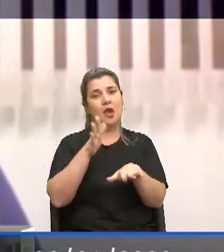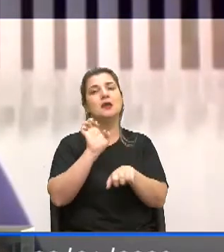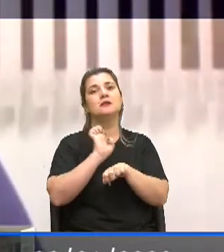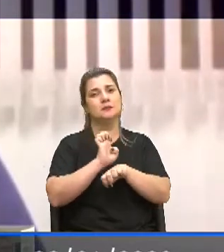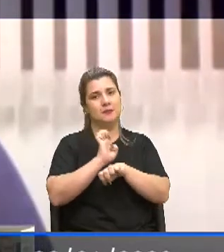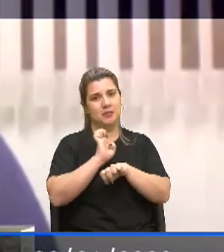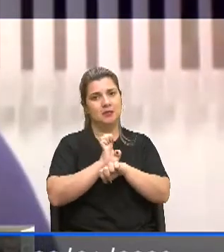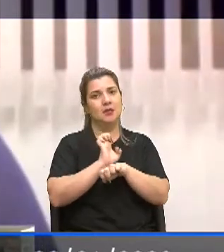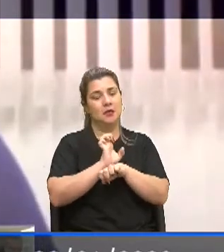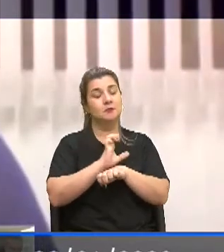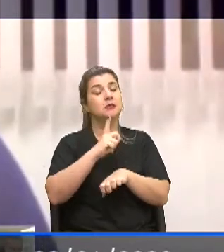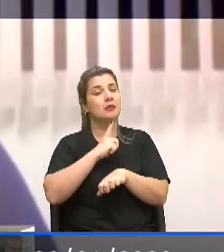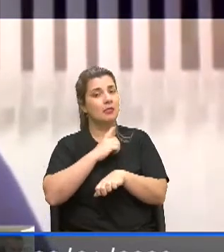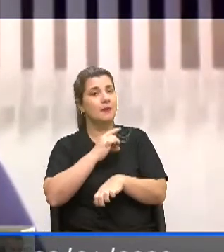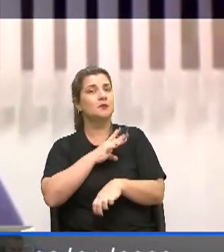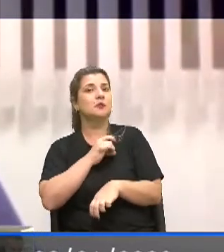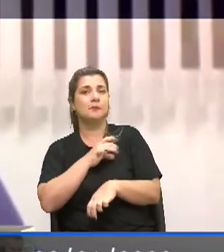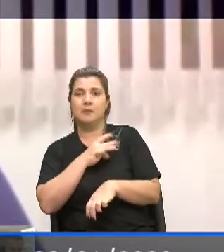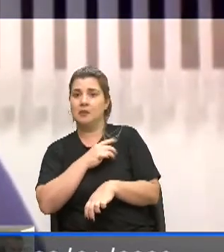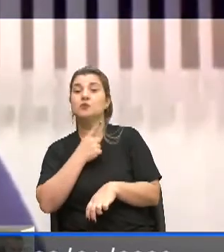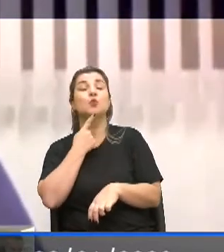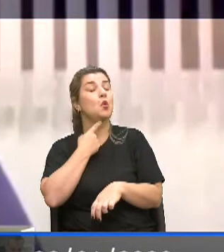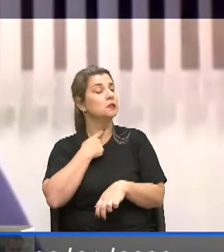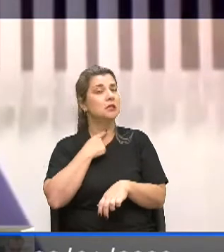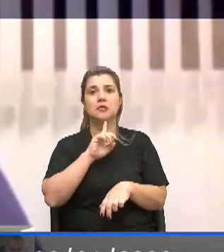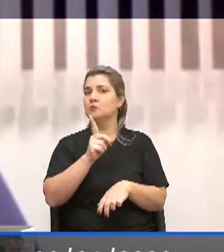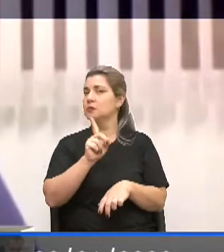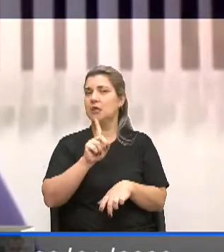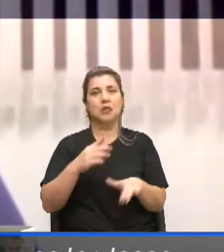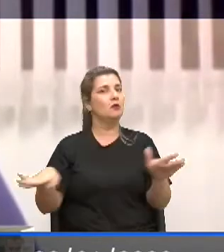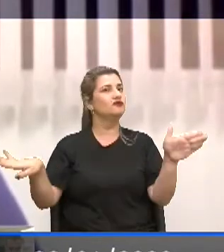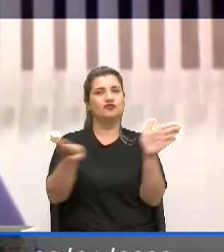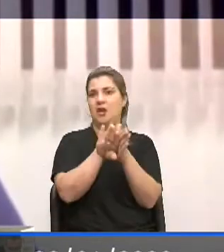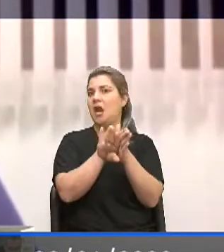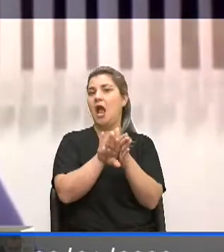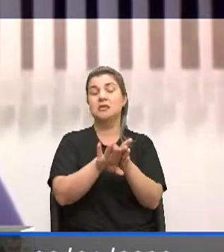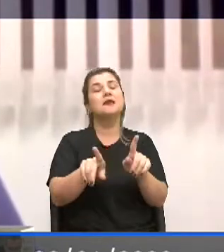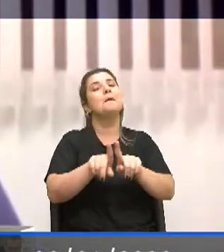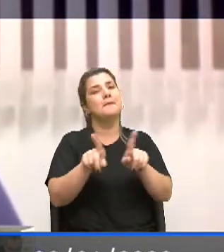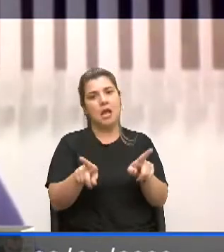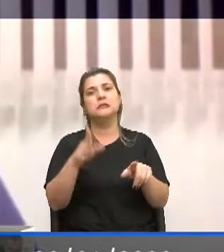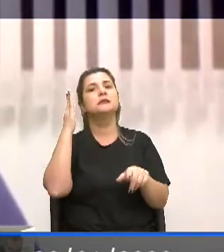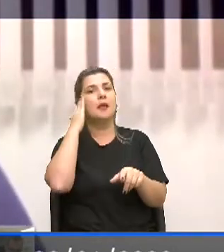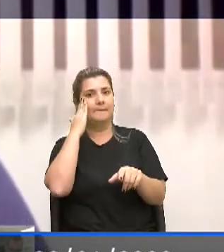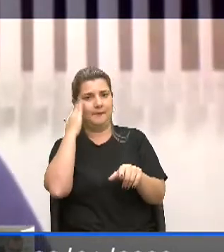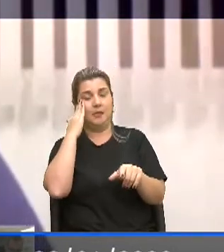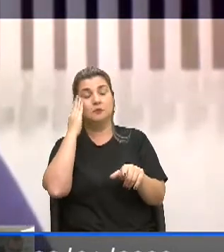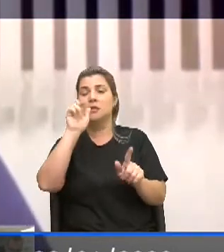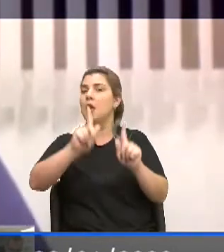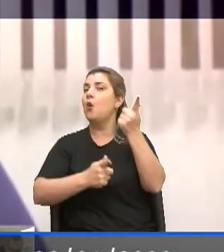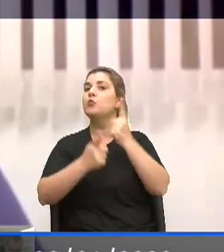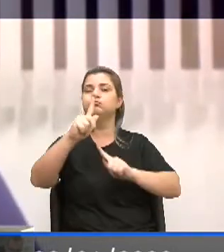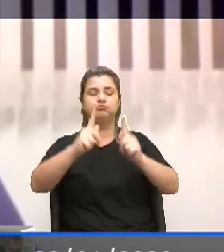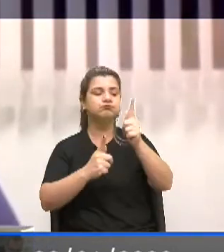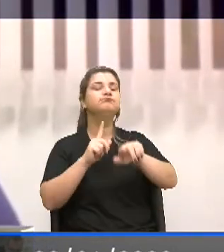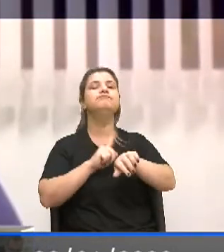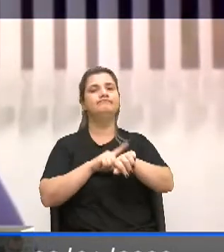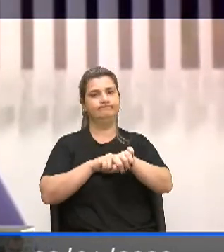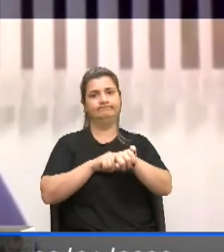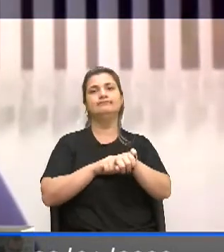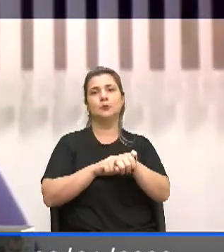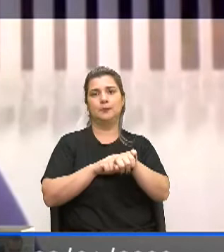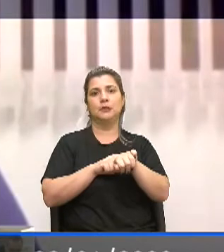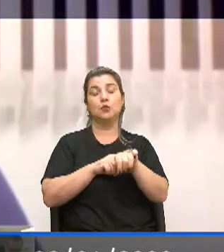né? Todos gostaríamos que isto não chegasse, mas é declarado abertamente que em algum momento as pessoas vão